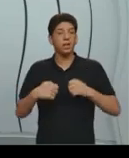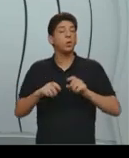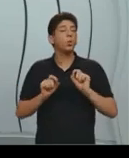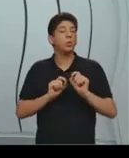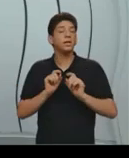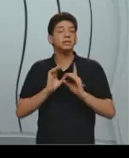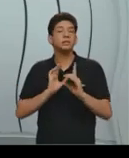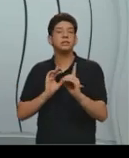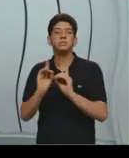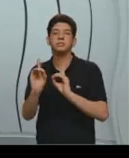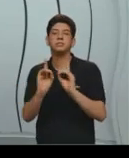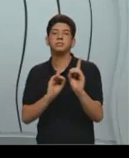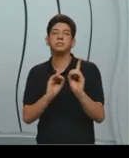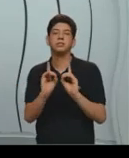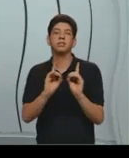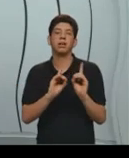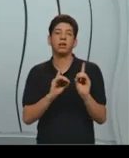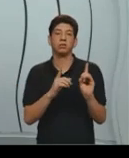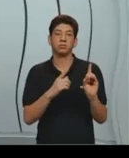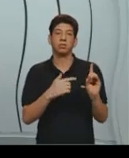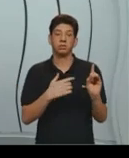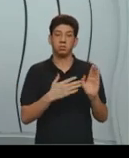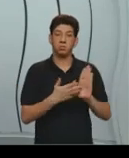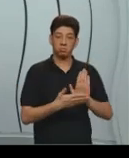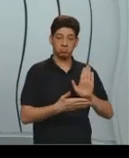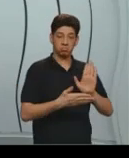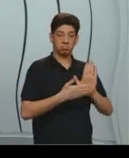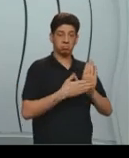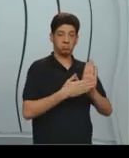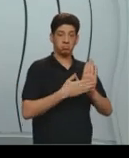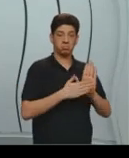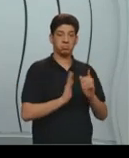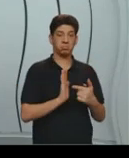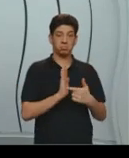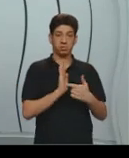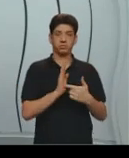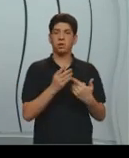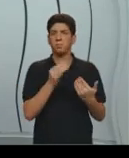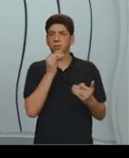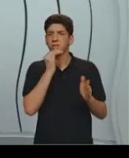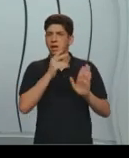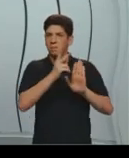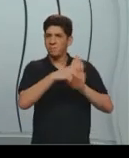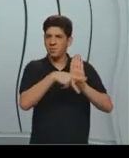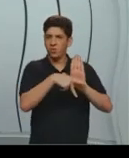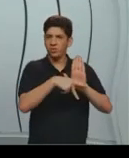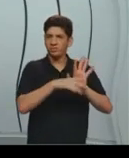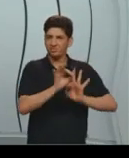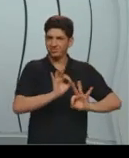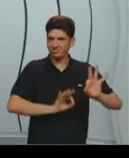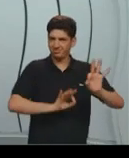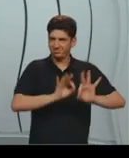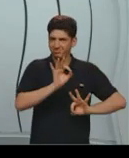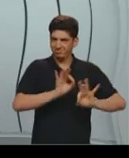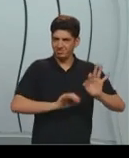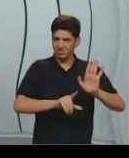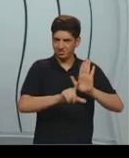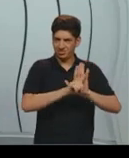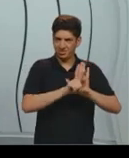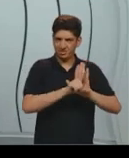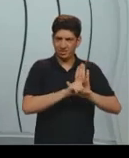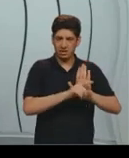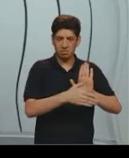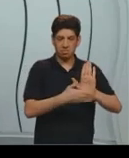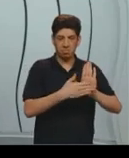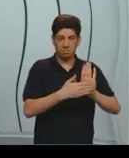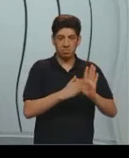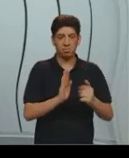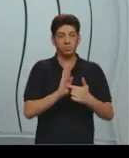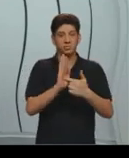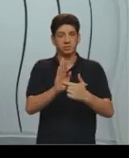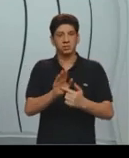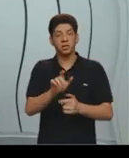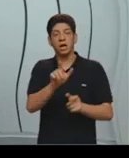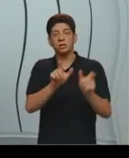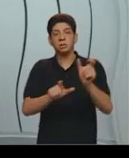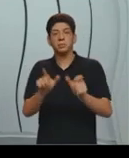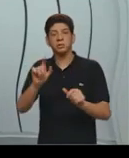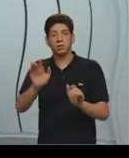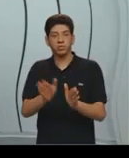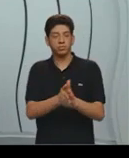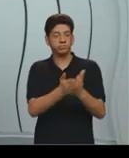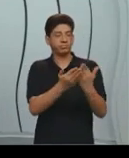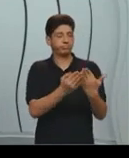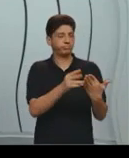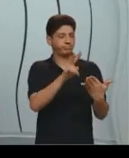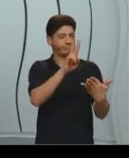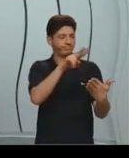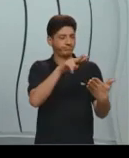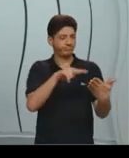aí eu apresento uma hipótese, um projeto de lei é isso, né? A pessoa apresenta o projeto de lei, as pessoas vão ler, e você ter pluralidade política, ter representante de